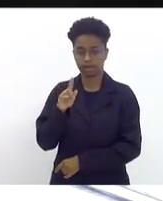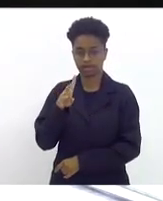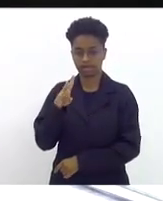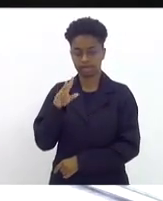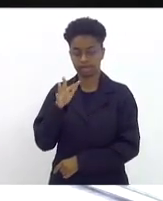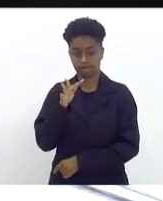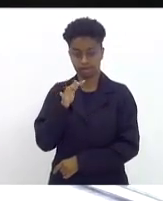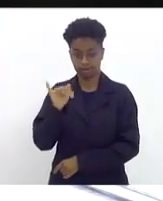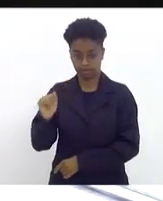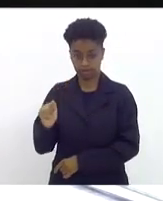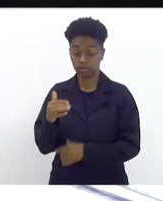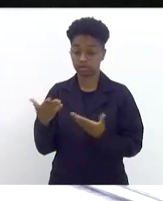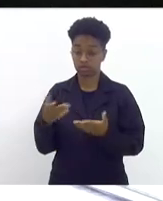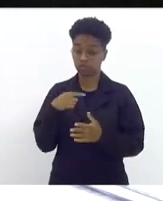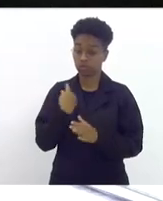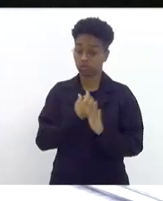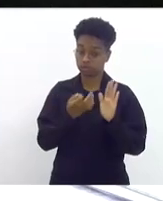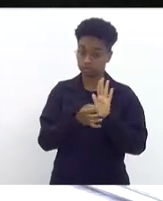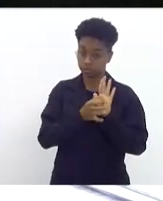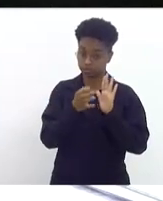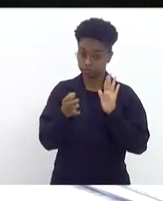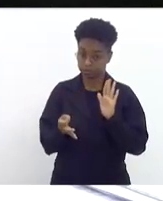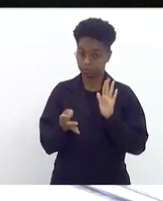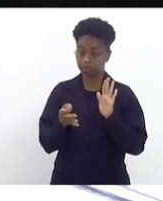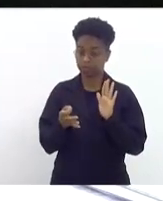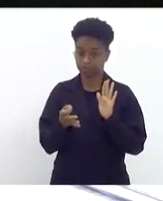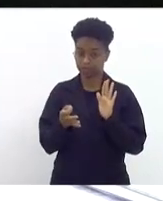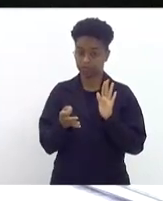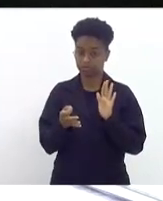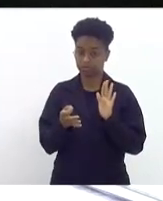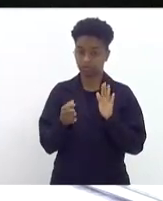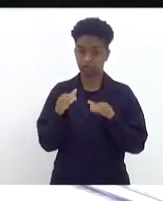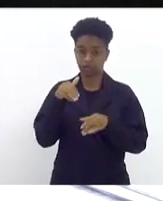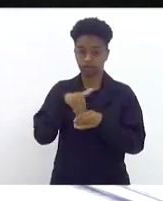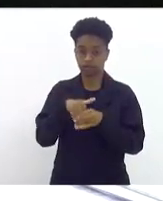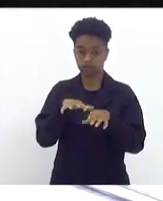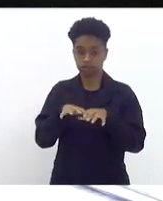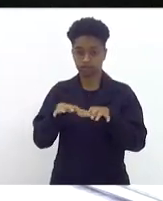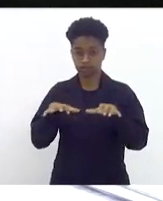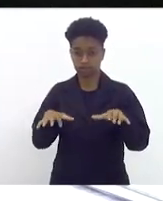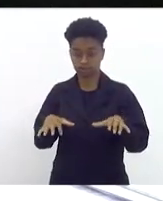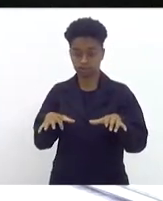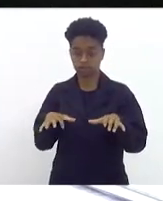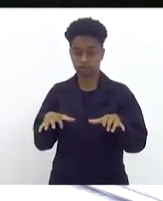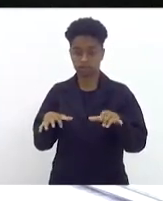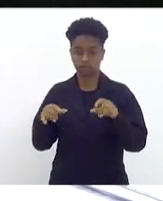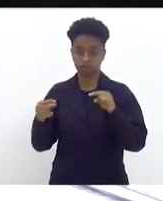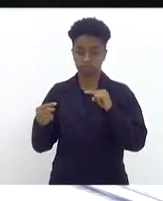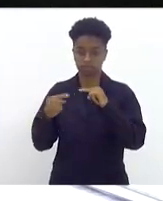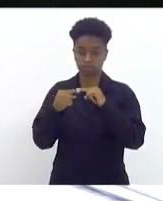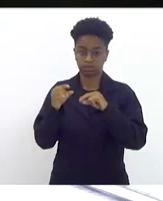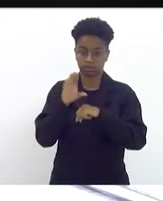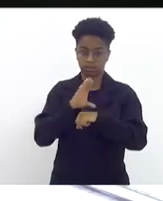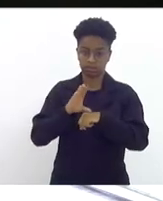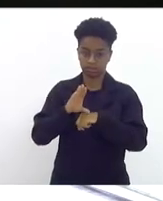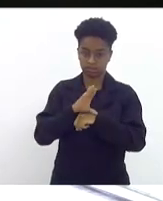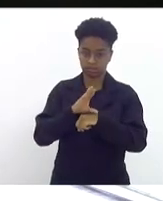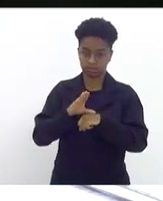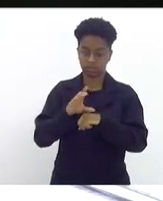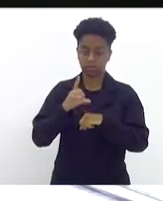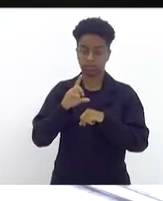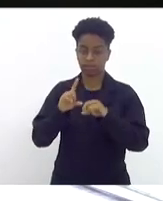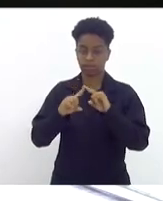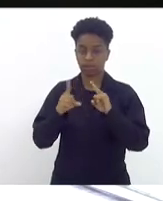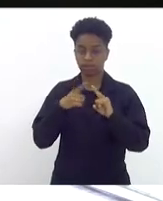nosso parecer em voto separado foi pela constitucionalidade com